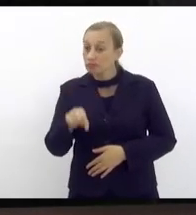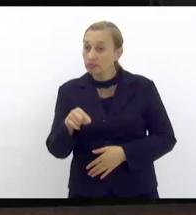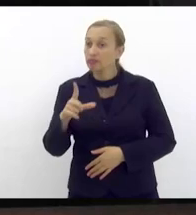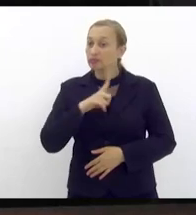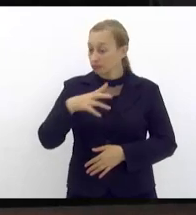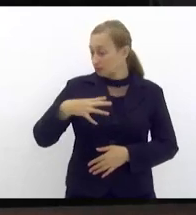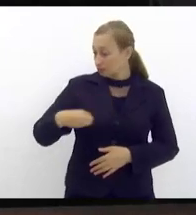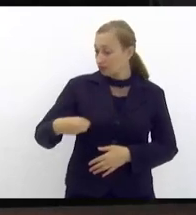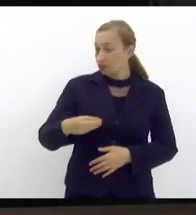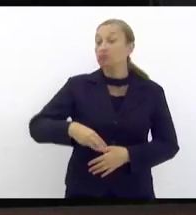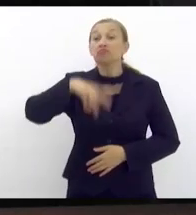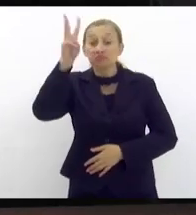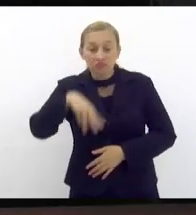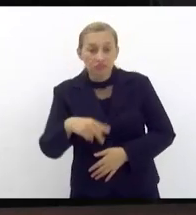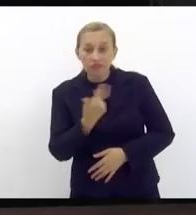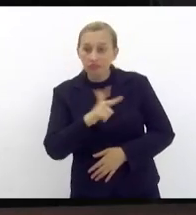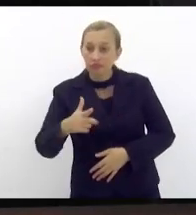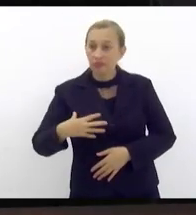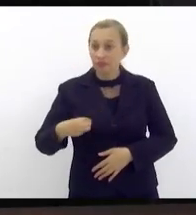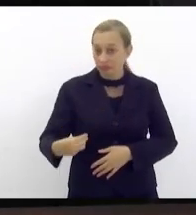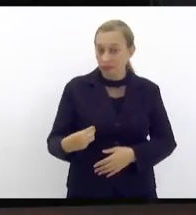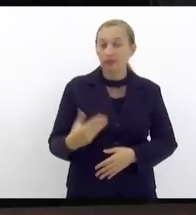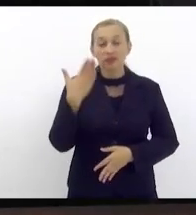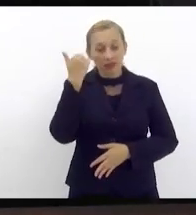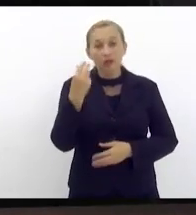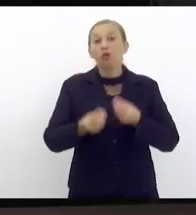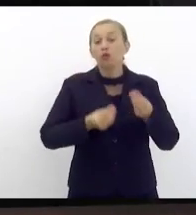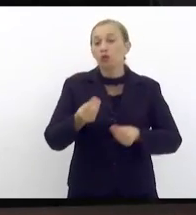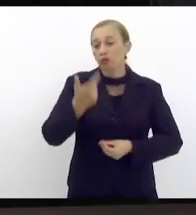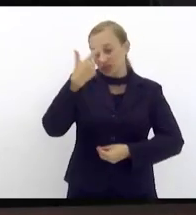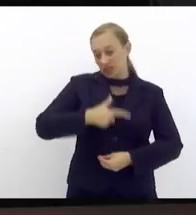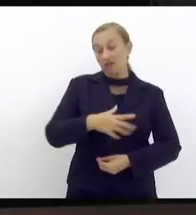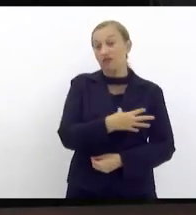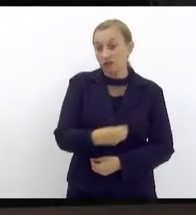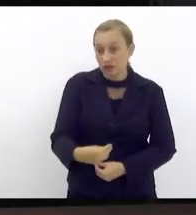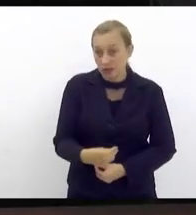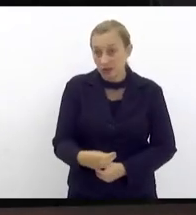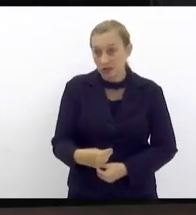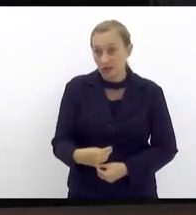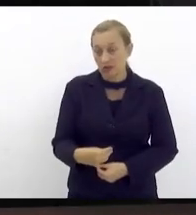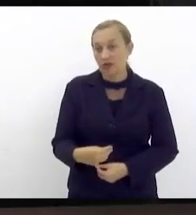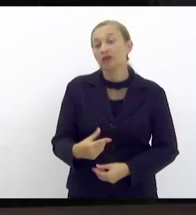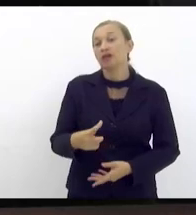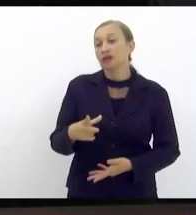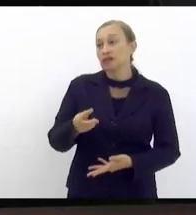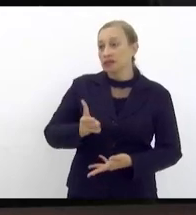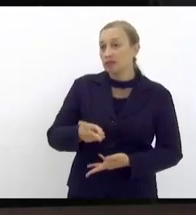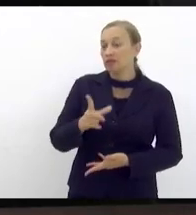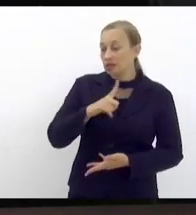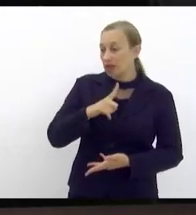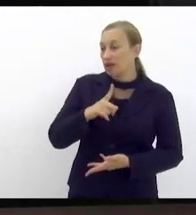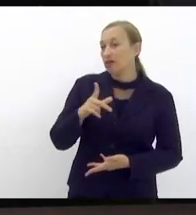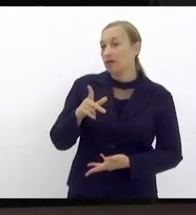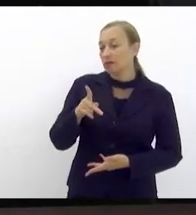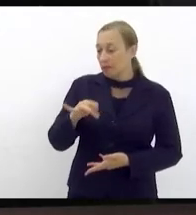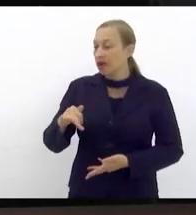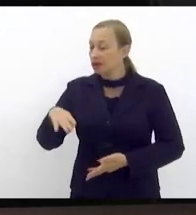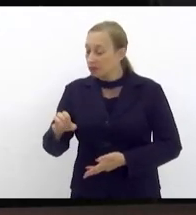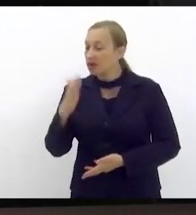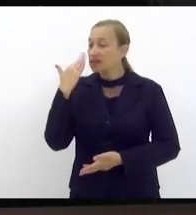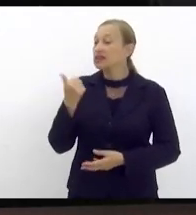quem não tem filho sabe que é ser filho porque é filho né nasceu e tem uma mãe tem um pai e sabe o que que é